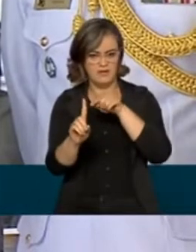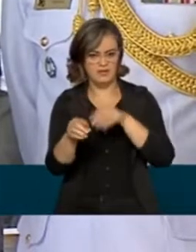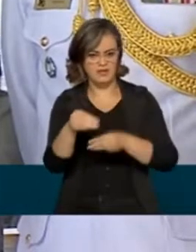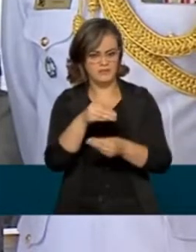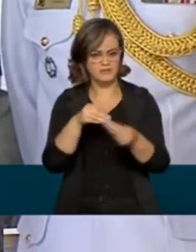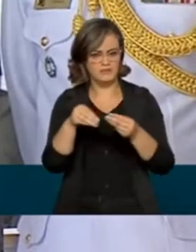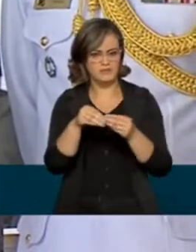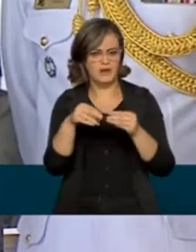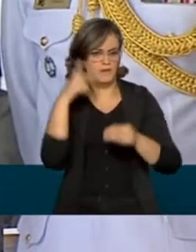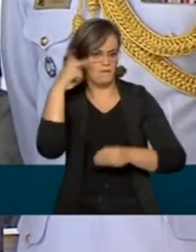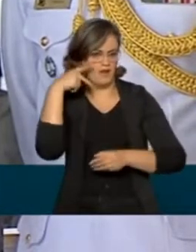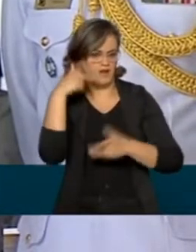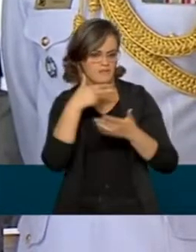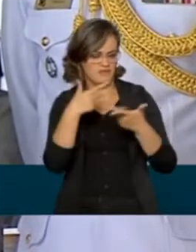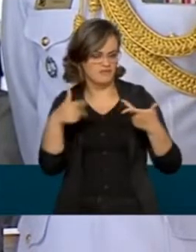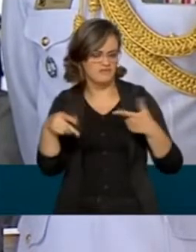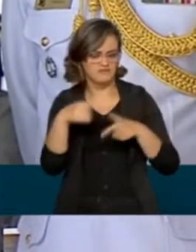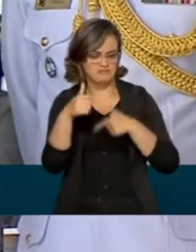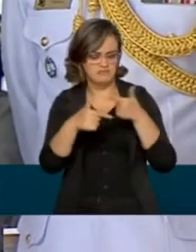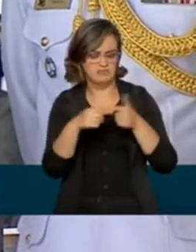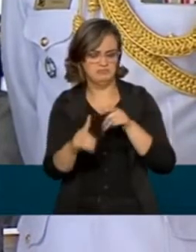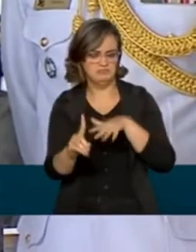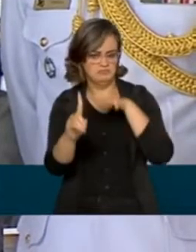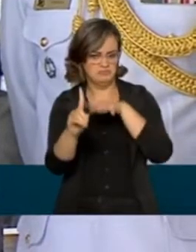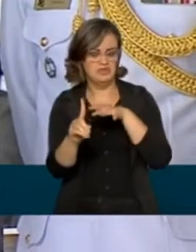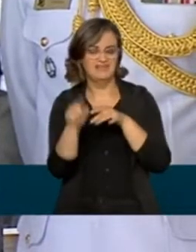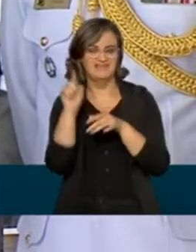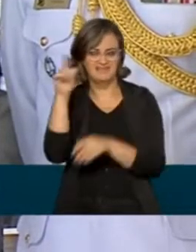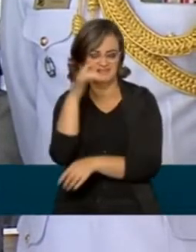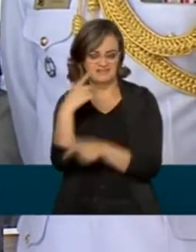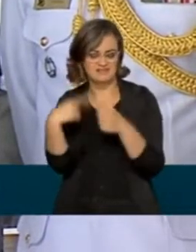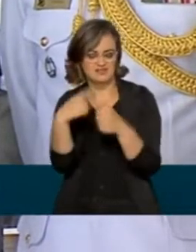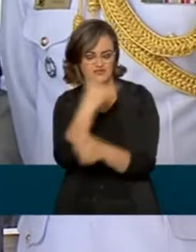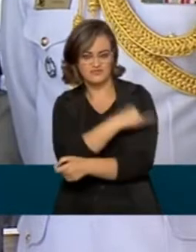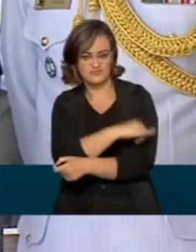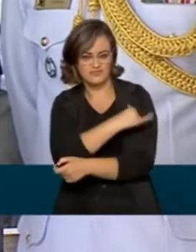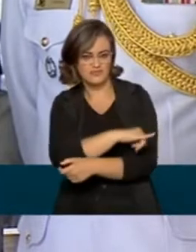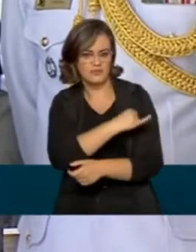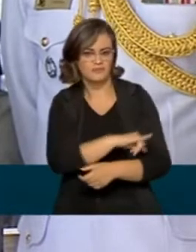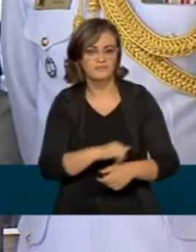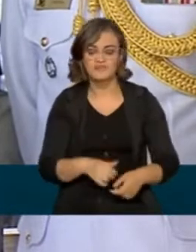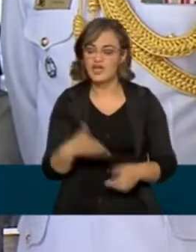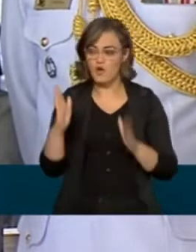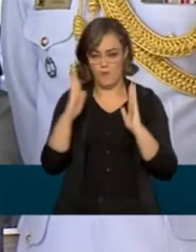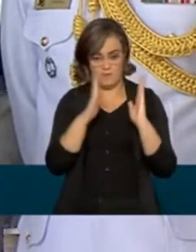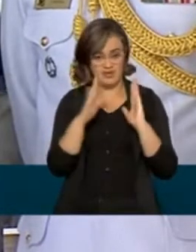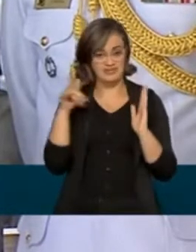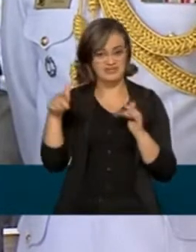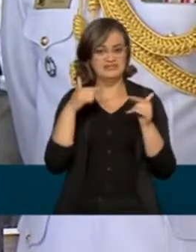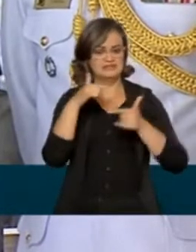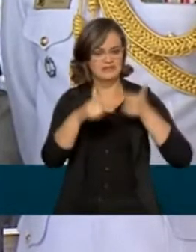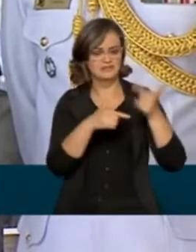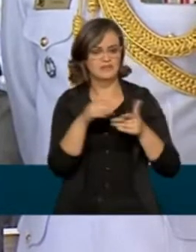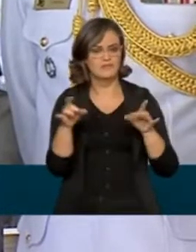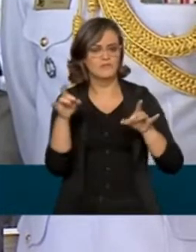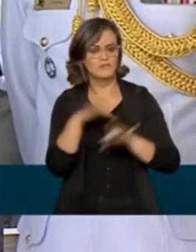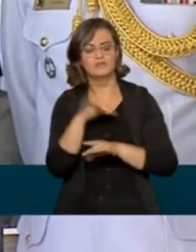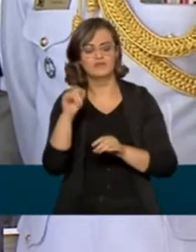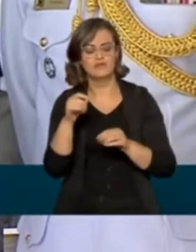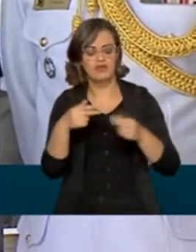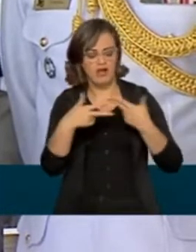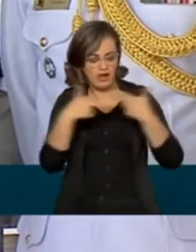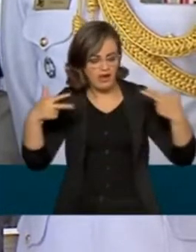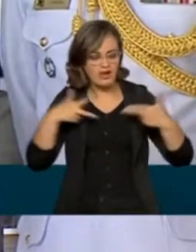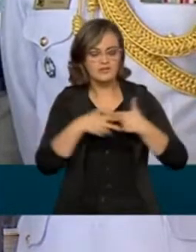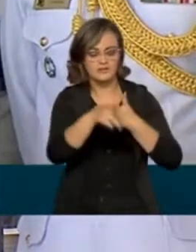Mercante e com os trabalhos no Arsenal de Marinha do Rio de Janeiro. Durante sua gestão, foi concretizada a